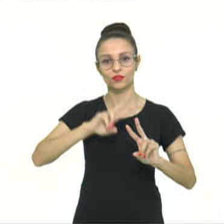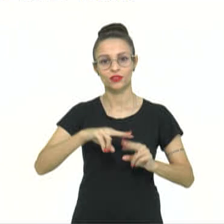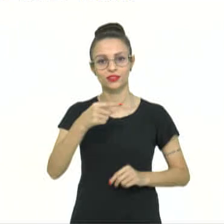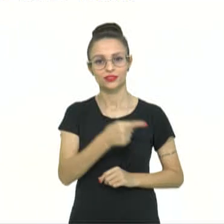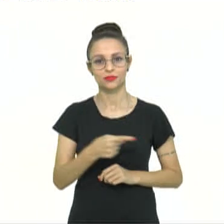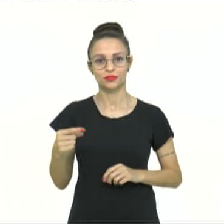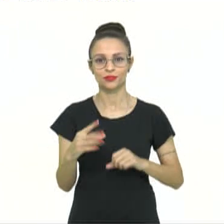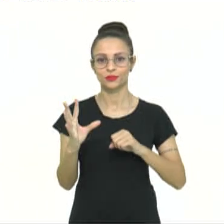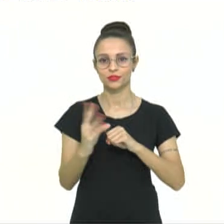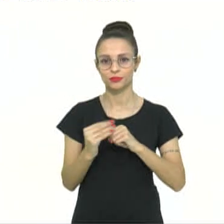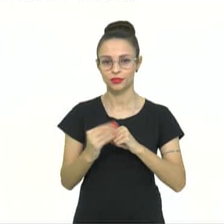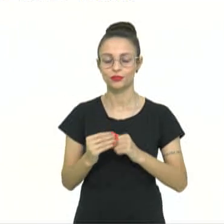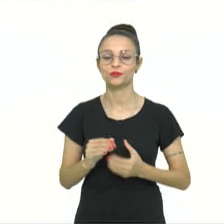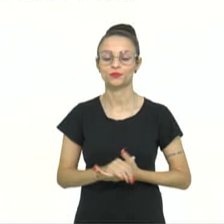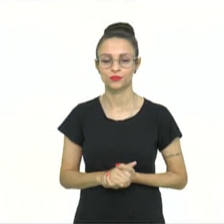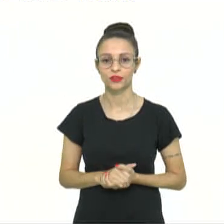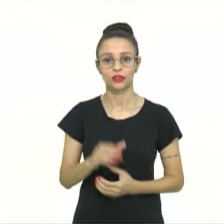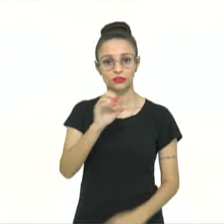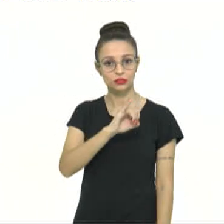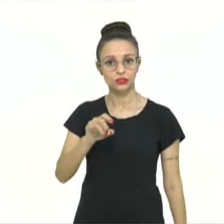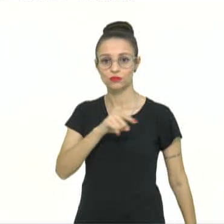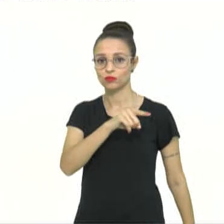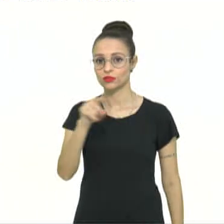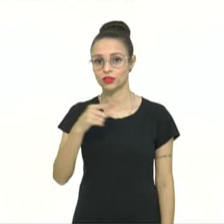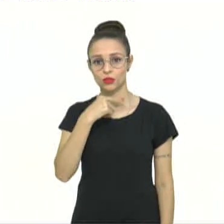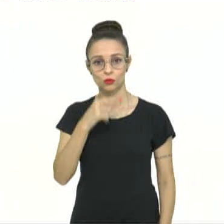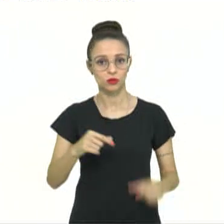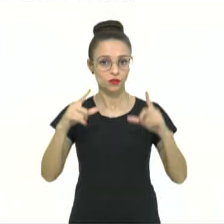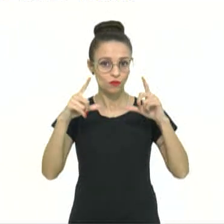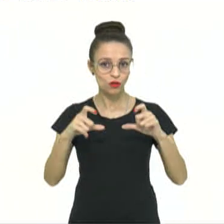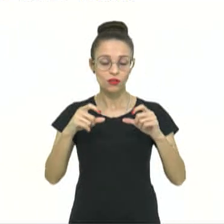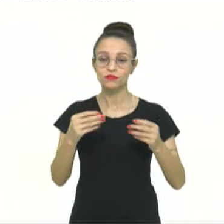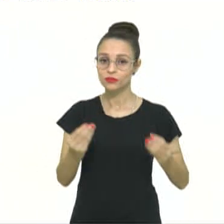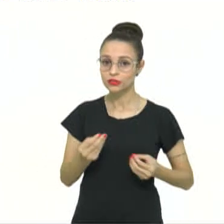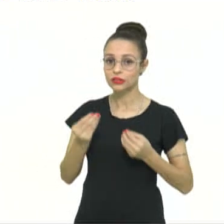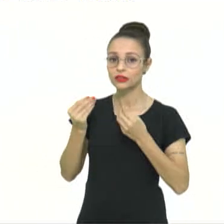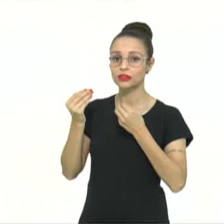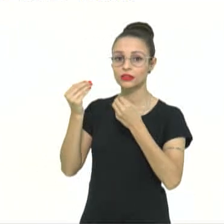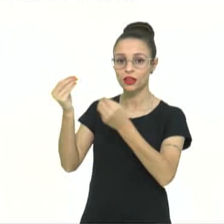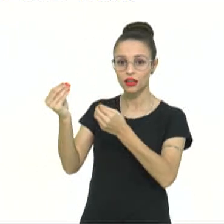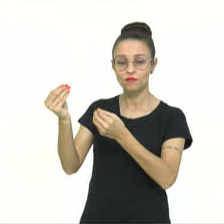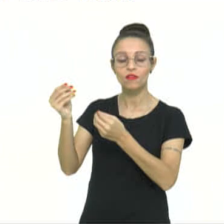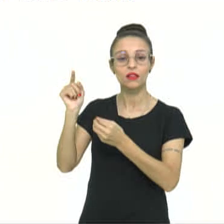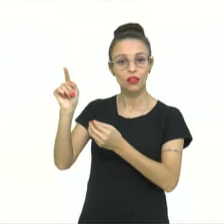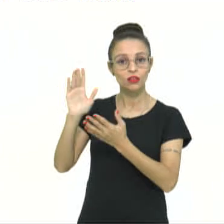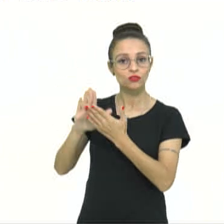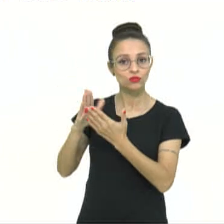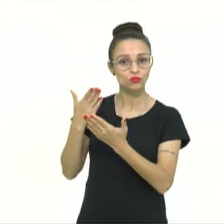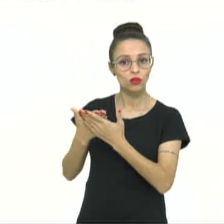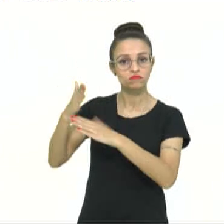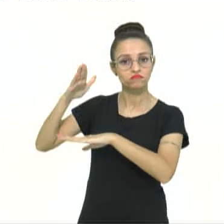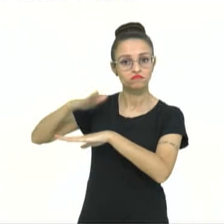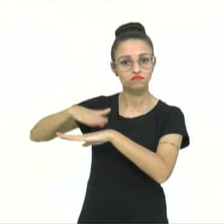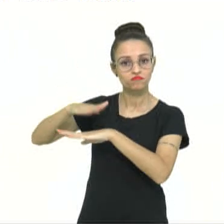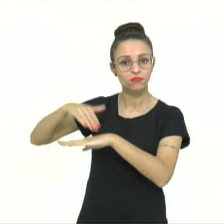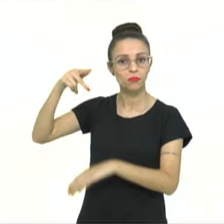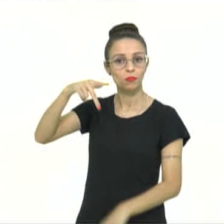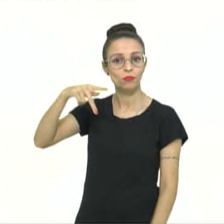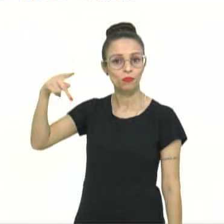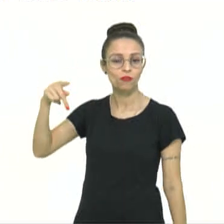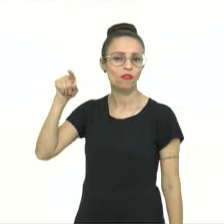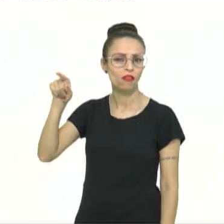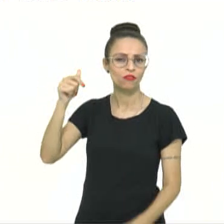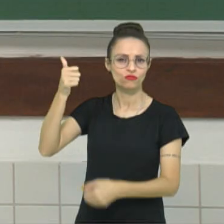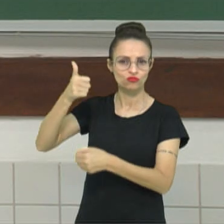Semana do Conhecimento, né? E caso você, né, não possa fotografar, leve essa sua atividade lá para a escola, né, que tanto o seu professor